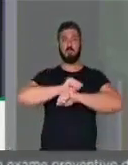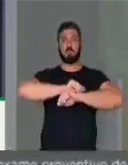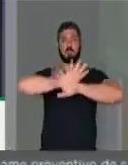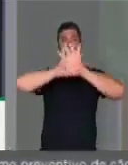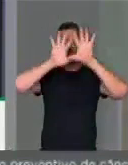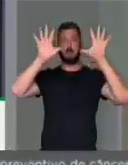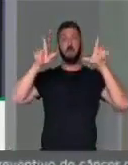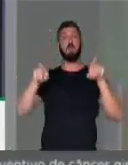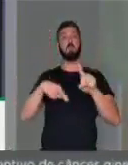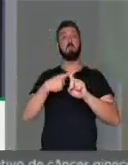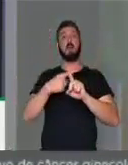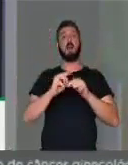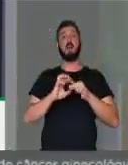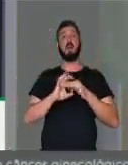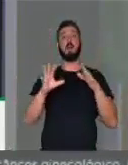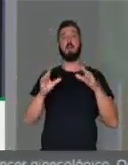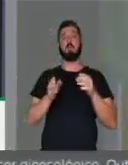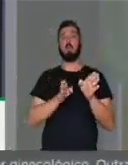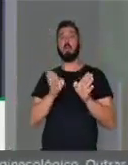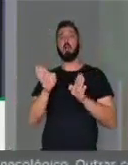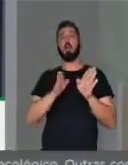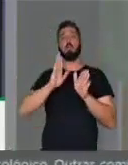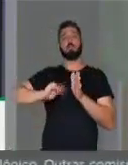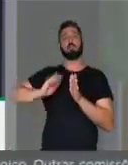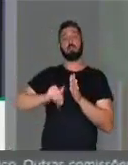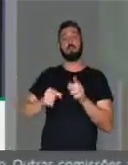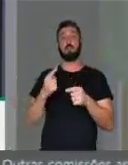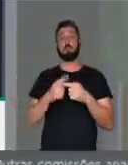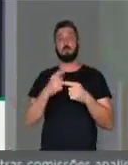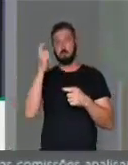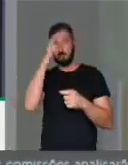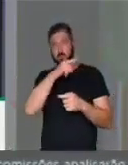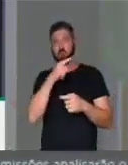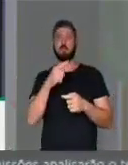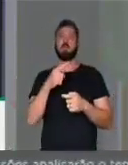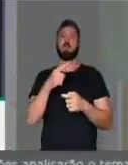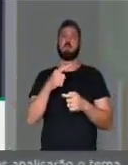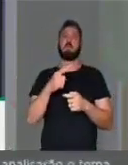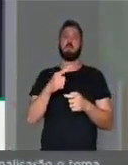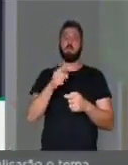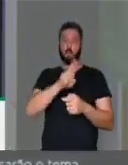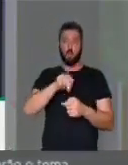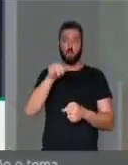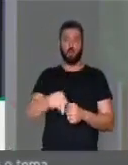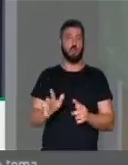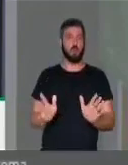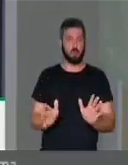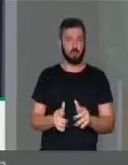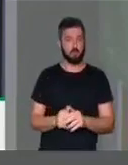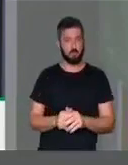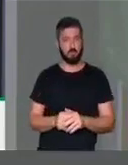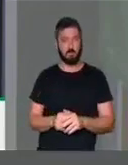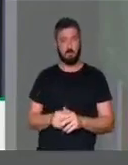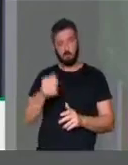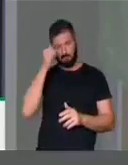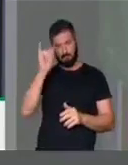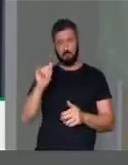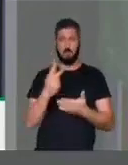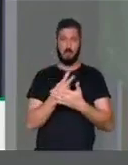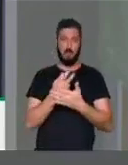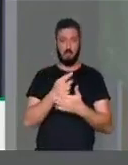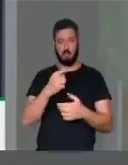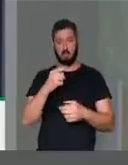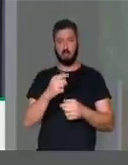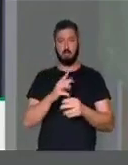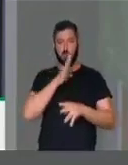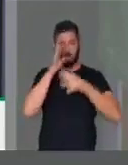clara e livre de ambiguidades que poderiam dificultar sua correta aplicação. Diante do exposto,